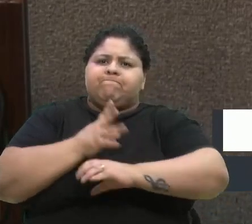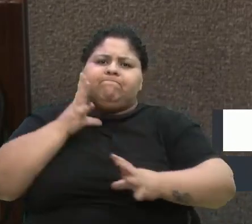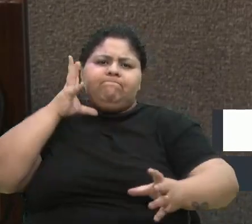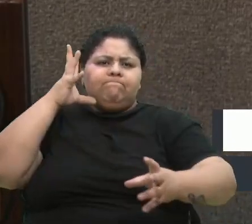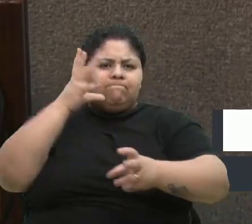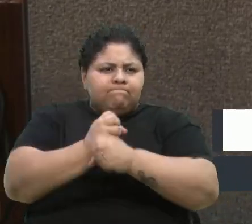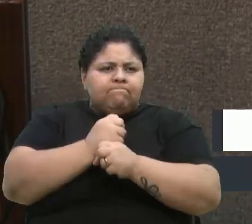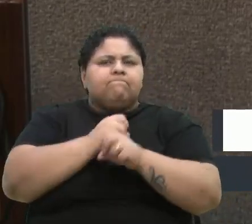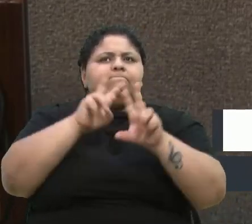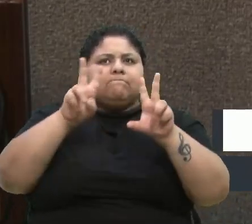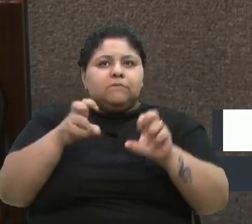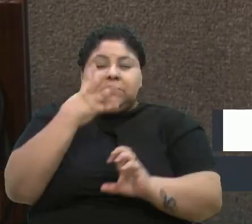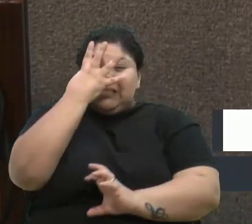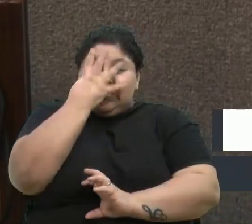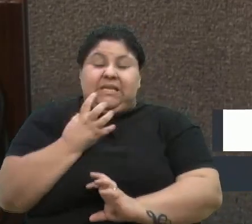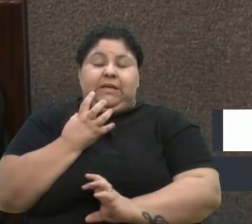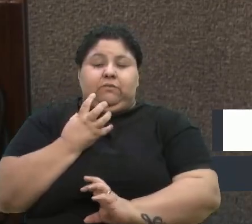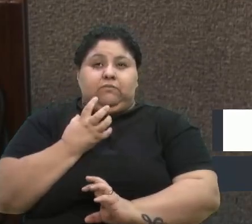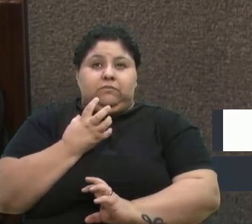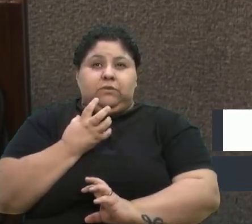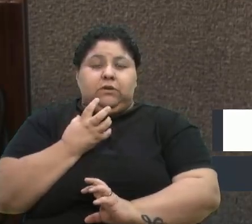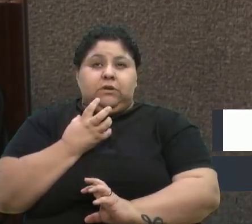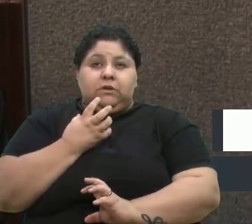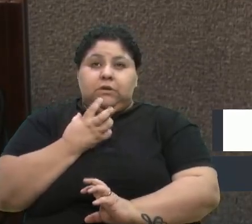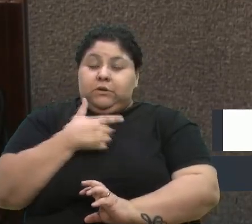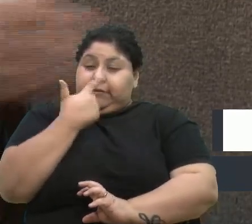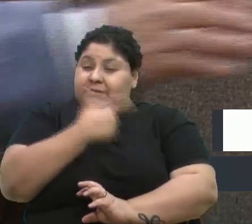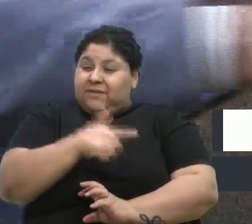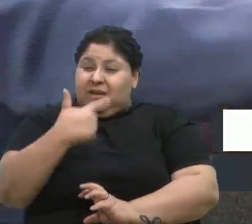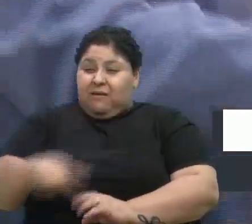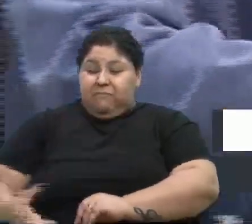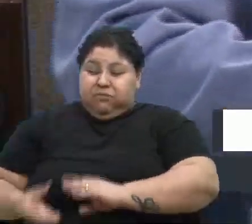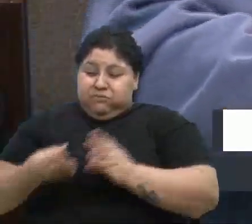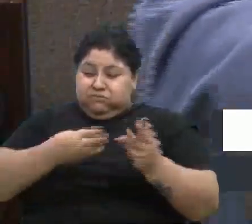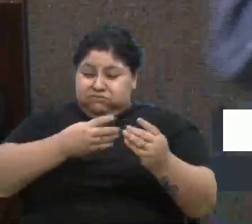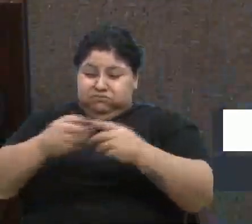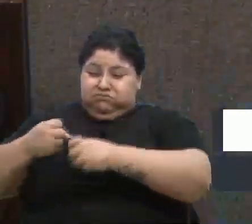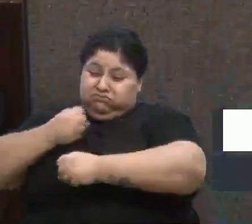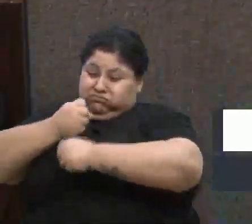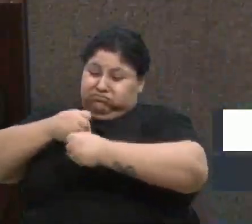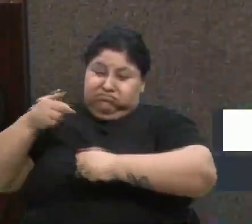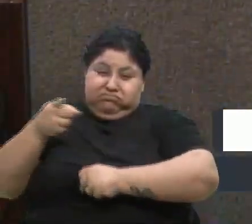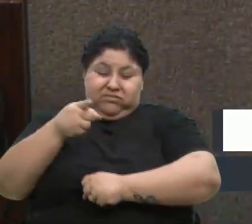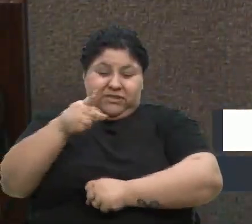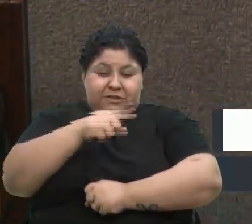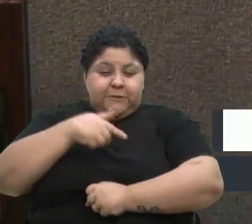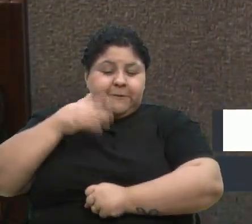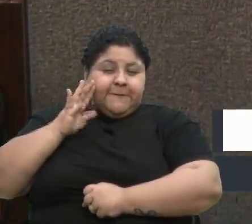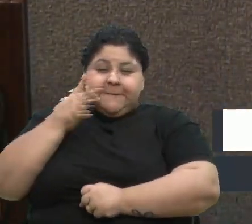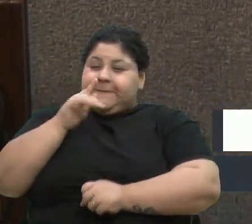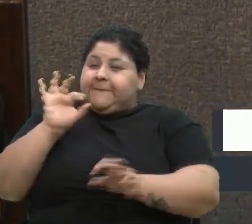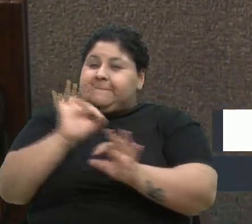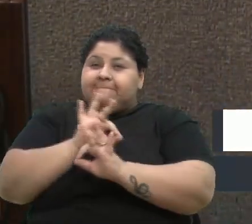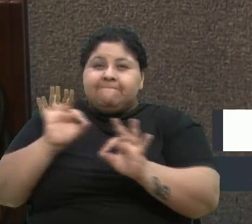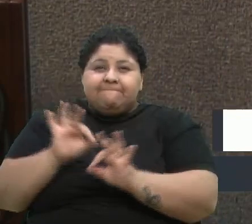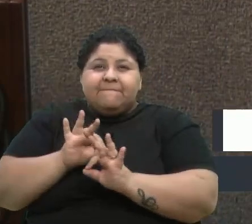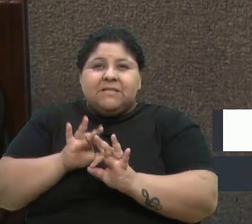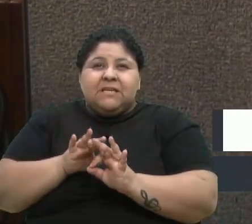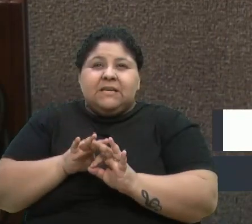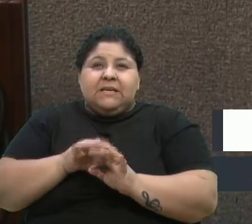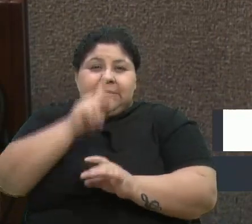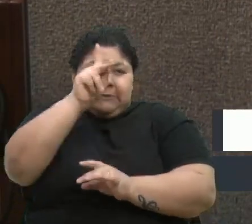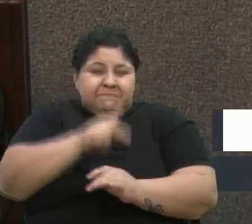assunto muito sério que se repete há anos e a gente não consegue resolver. E esses